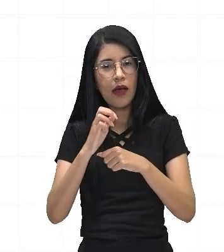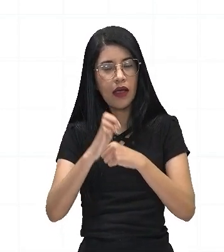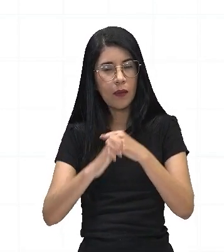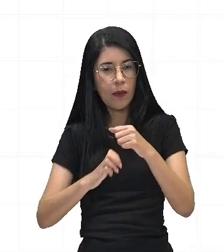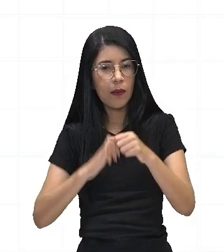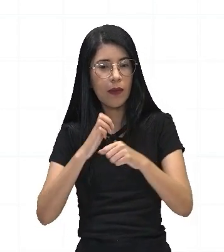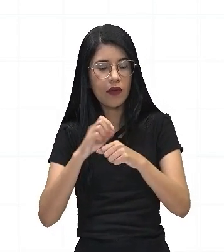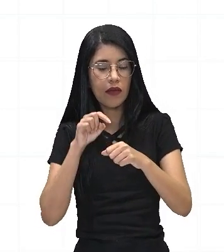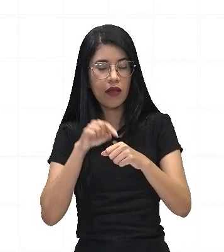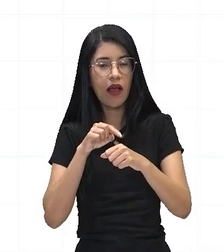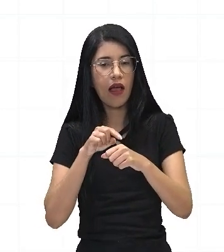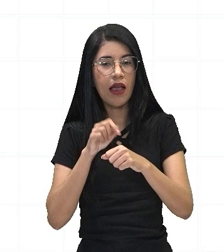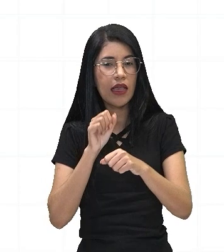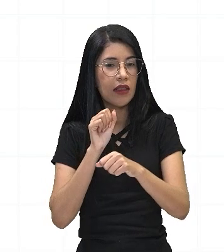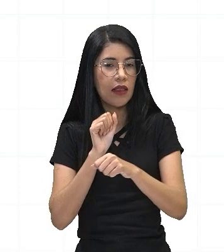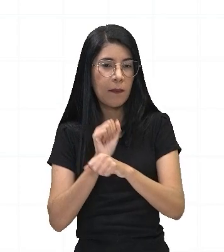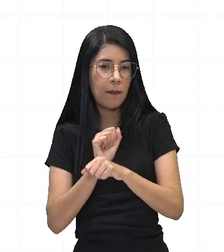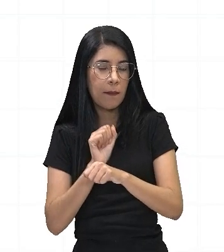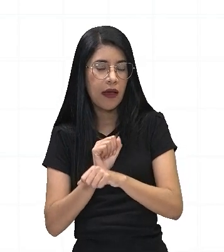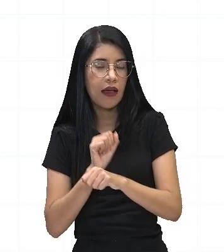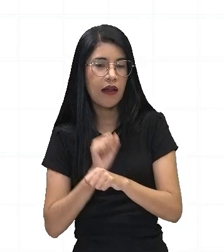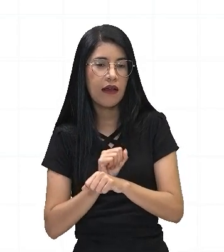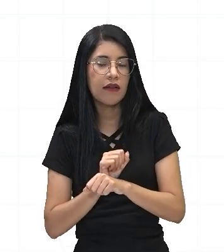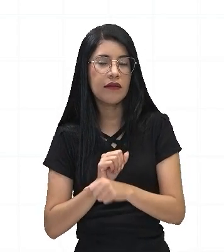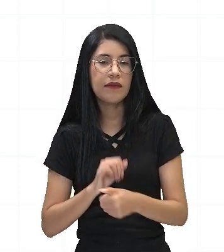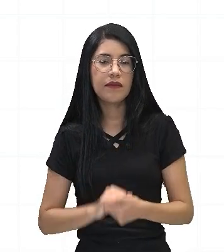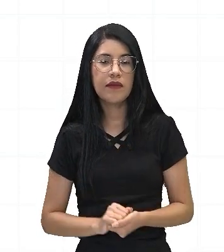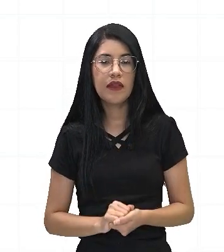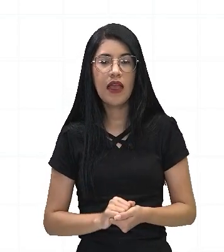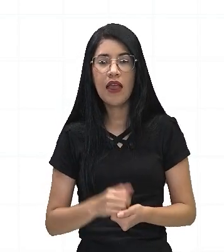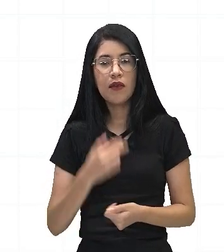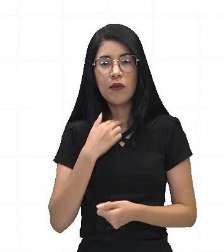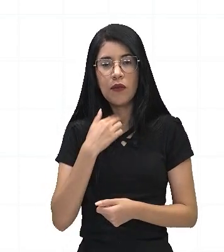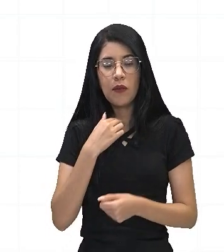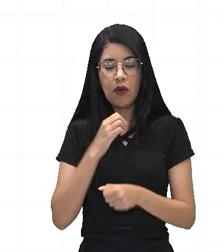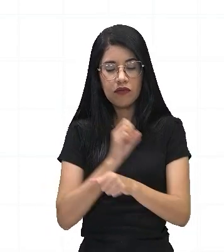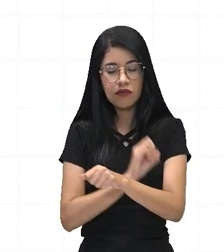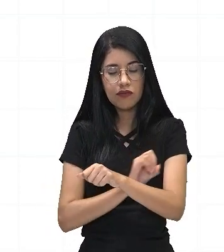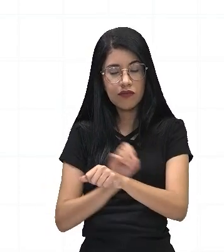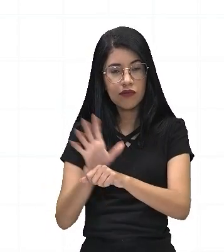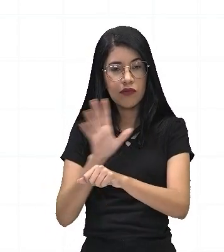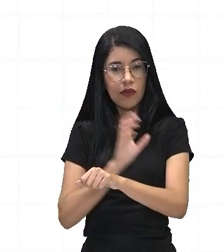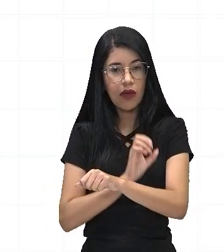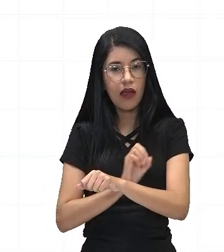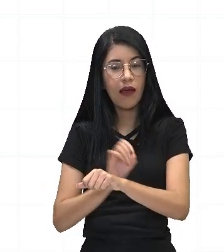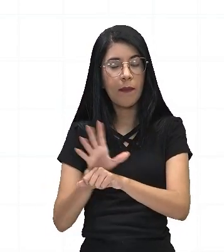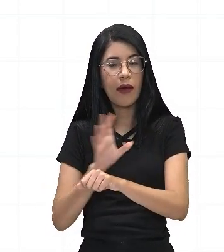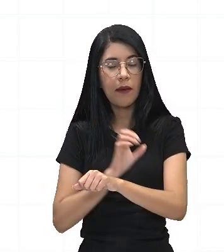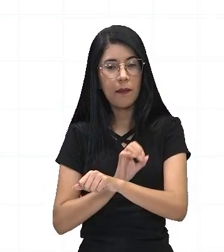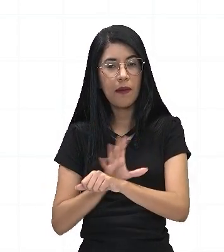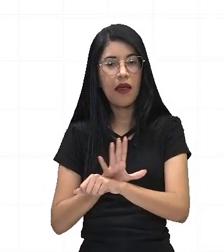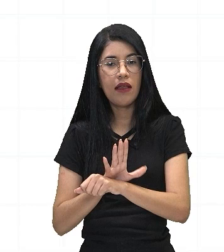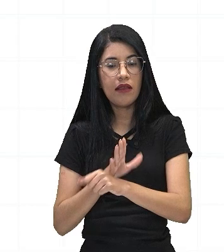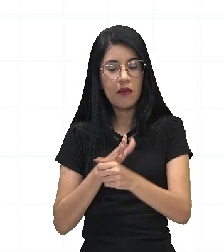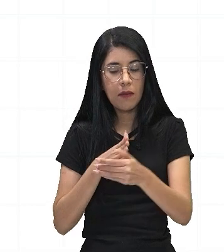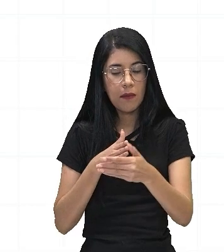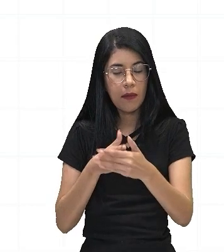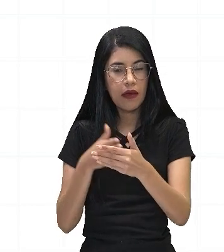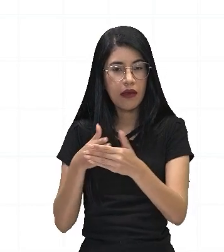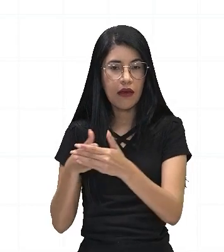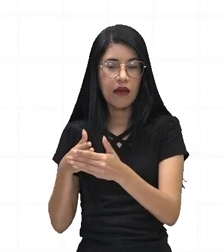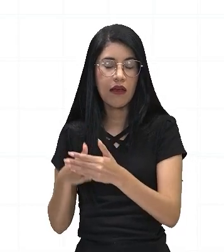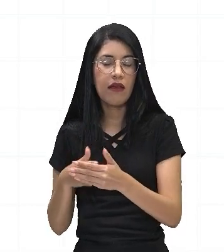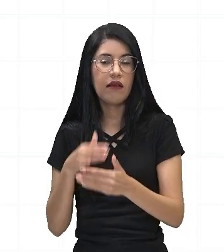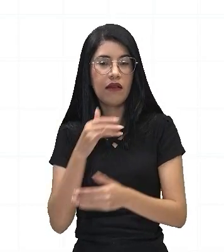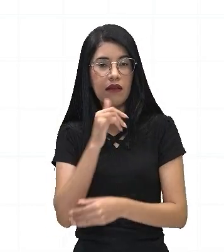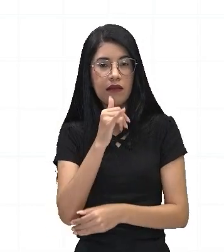interior. Então, eles impedem com que essa corrente elétrica possa passar, né? Eles vão fazer aí uma barreira para a passagem